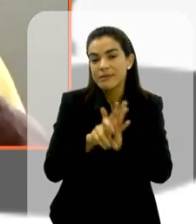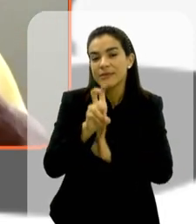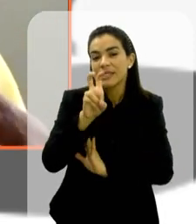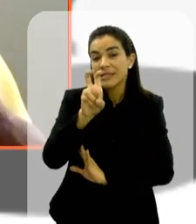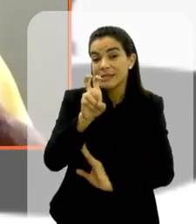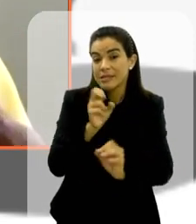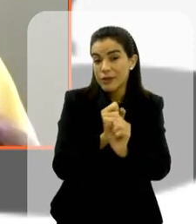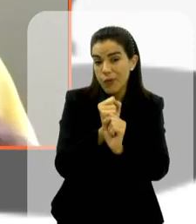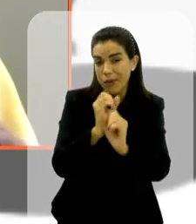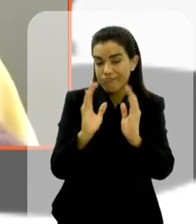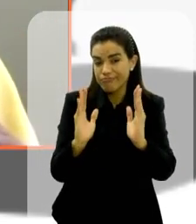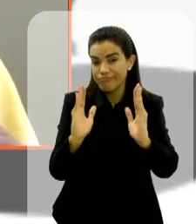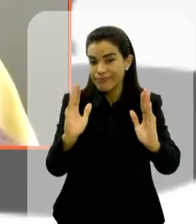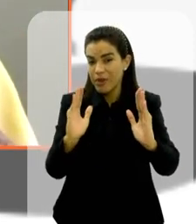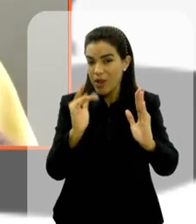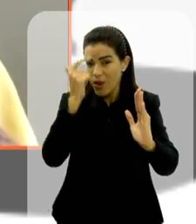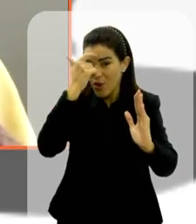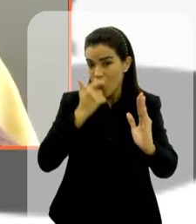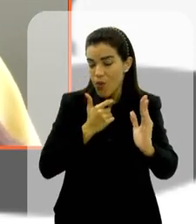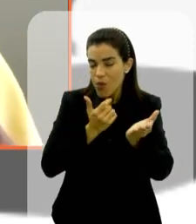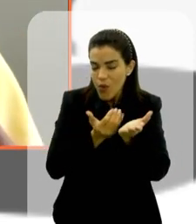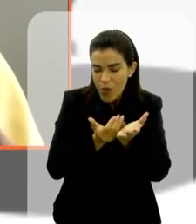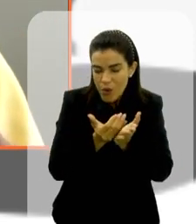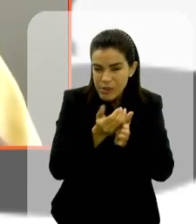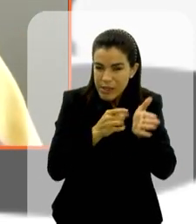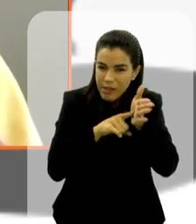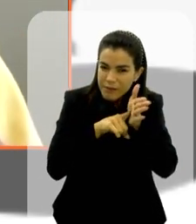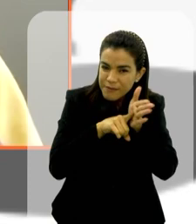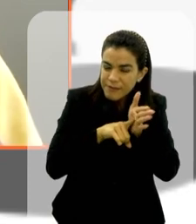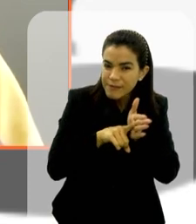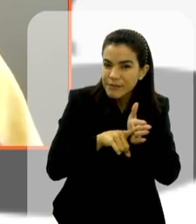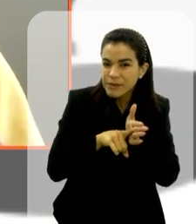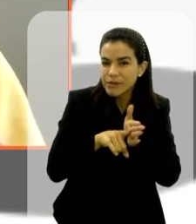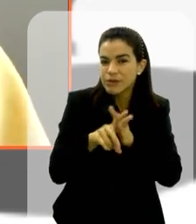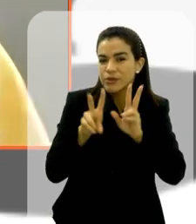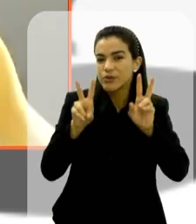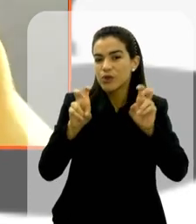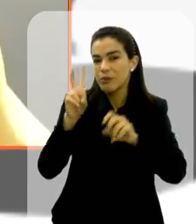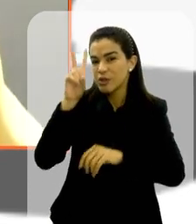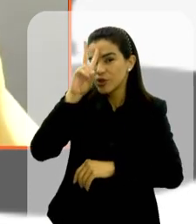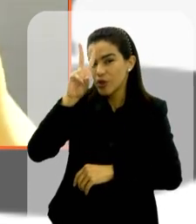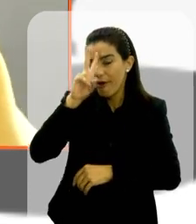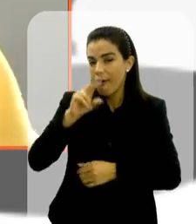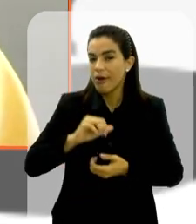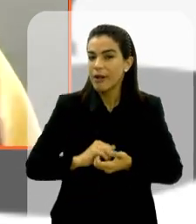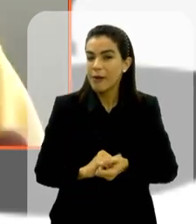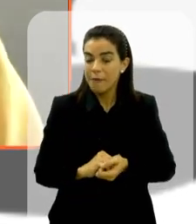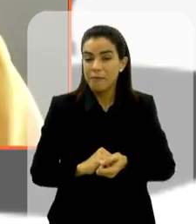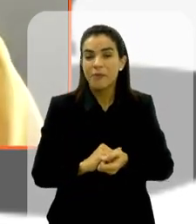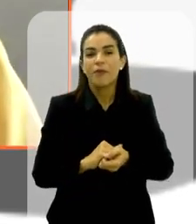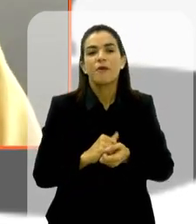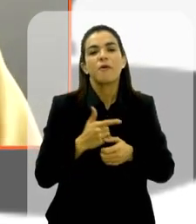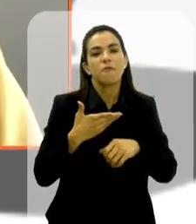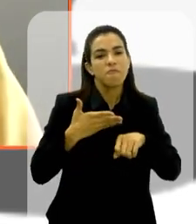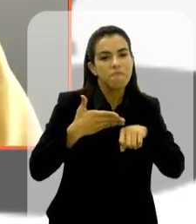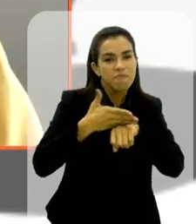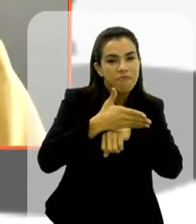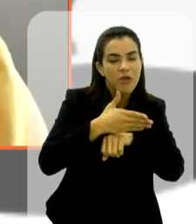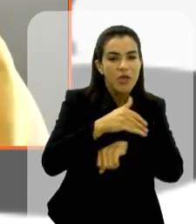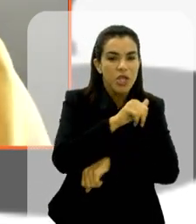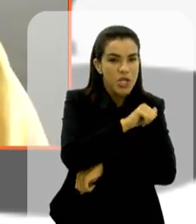5 anos, eu comecei a pesquisar sobre a história da Serra. Fui aí no Rio de Janeiro,